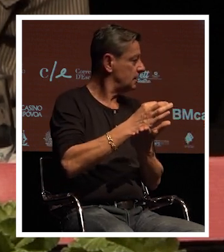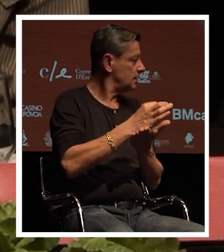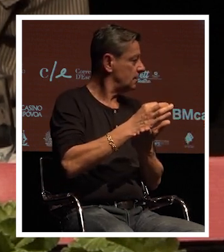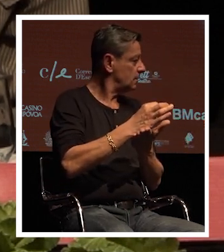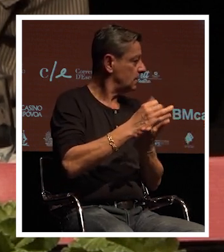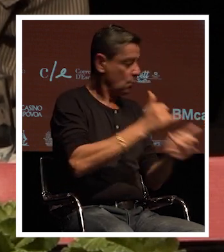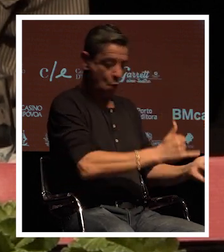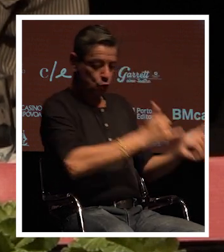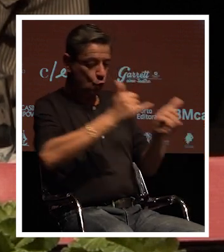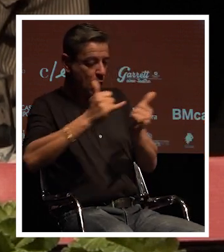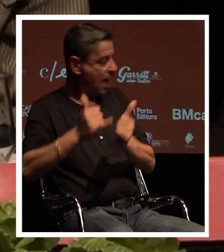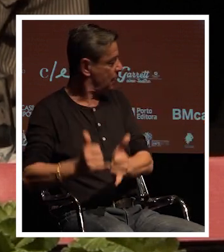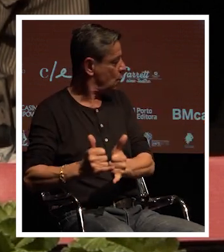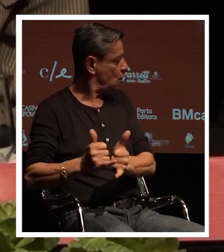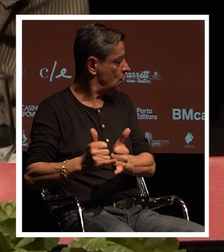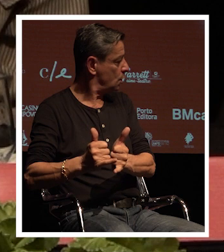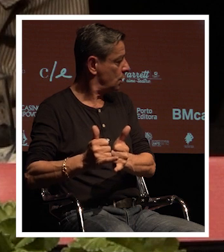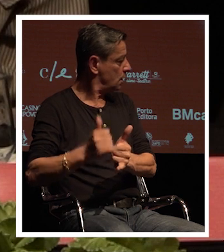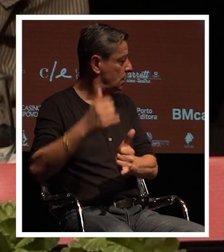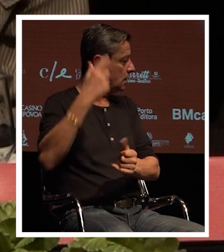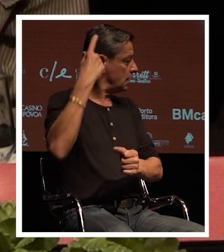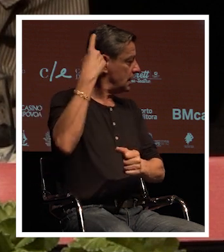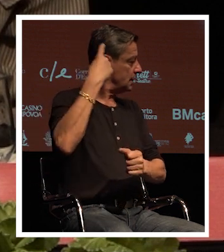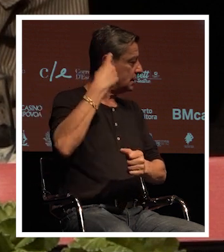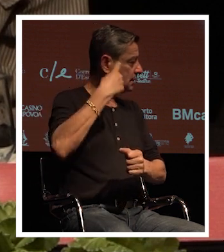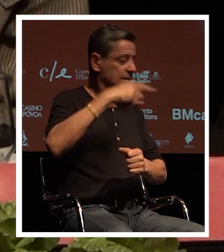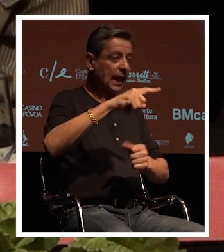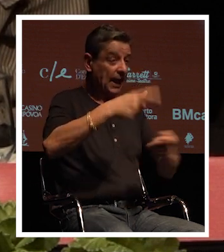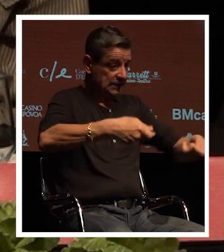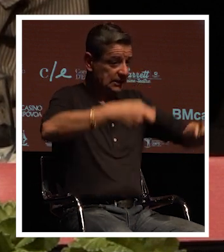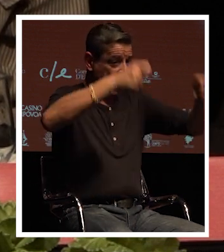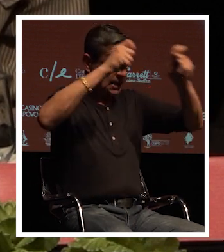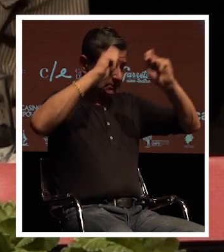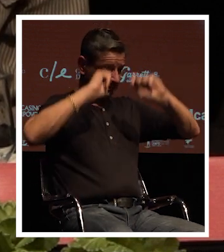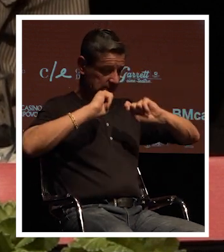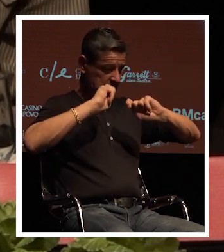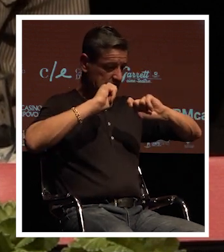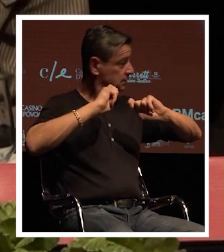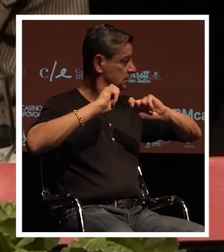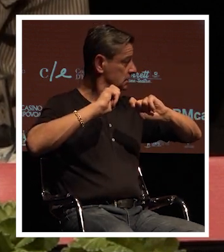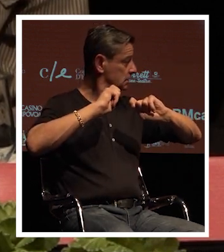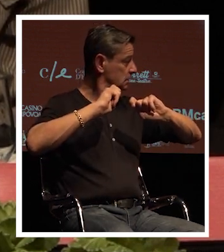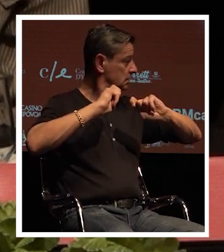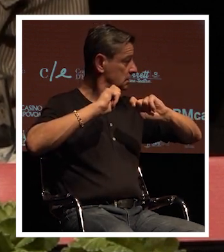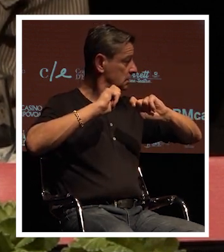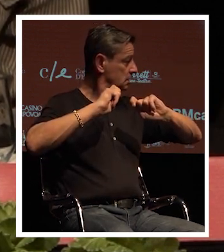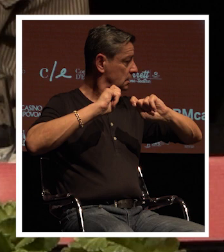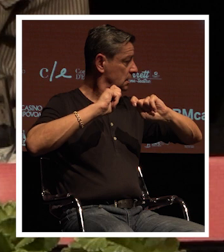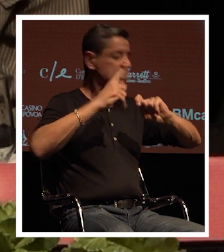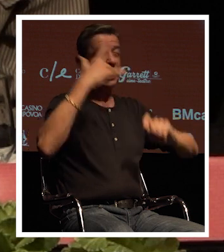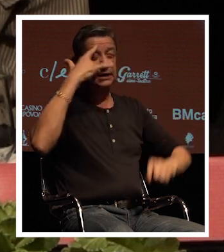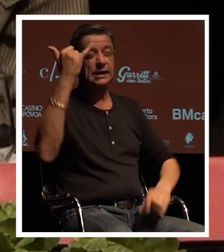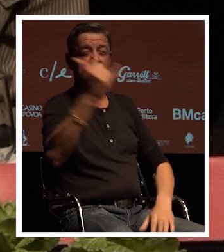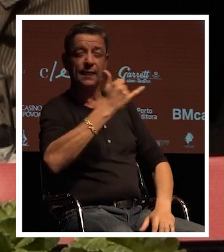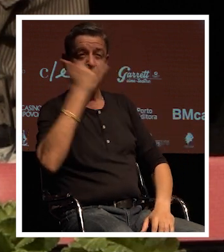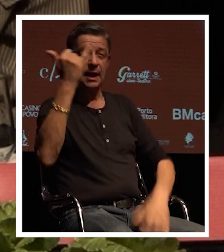o outro lado terá a ver e eventualmente com isso que são as heranças que vêm das ideias